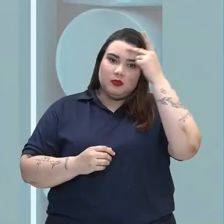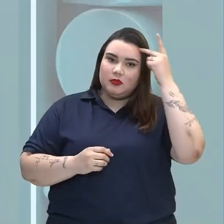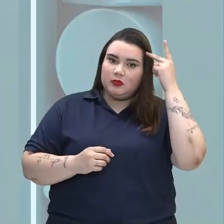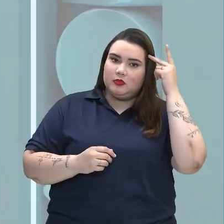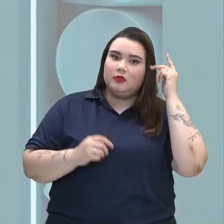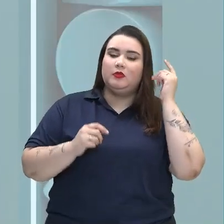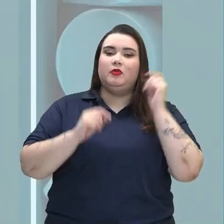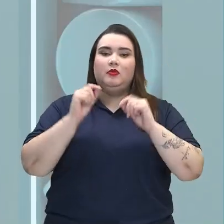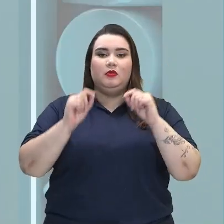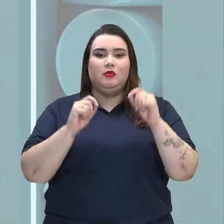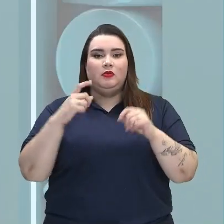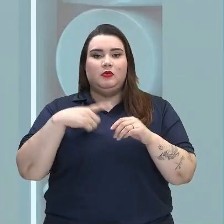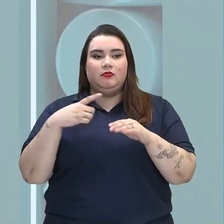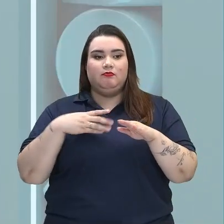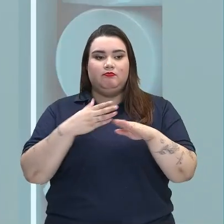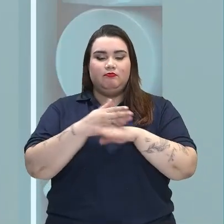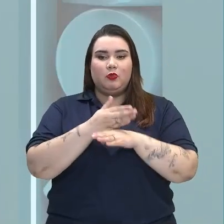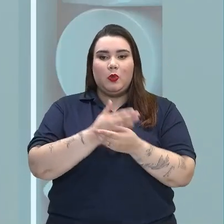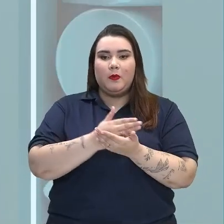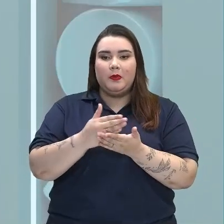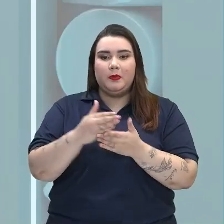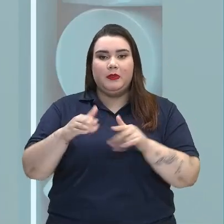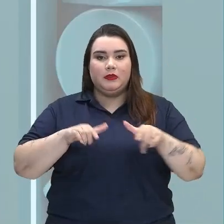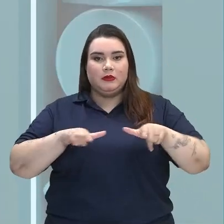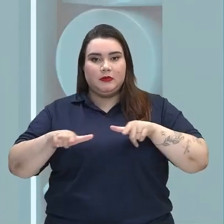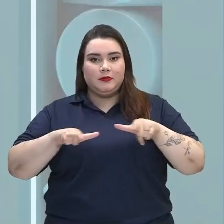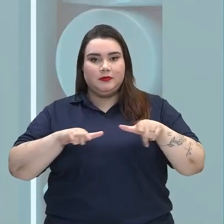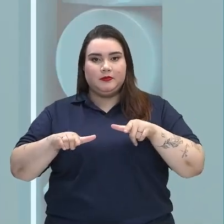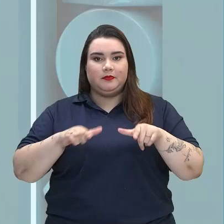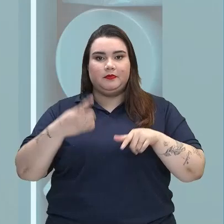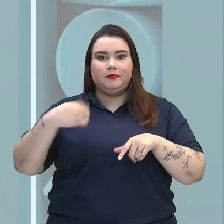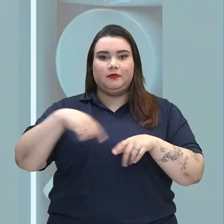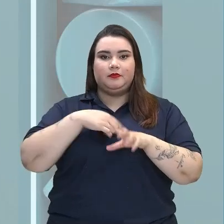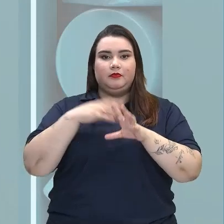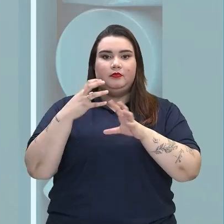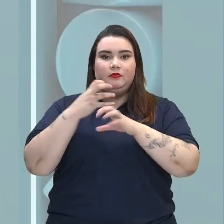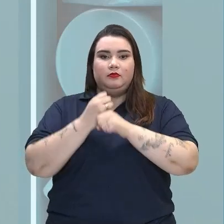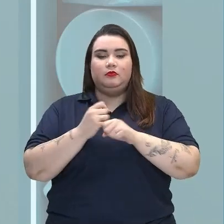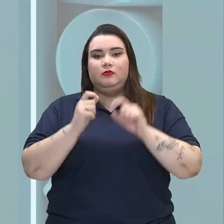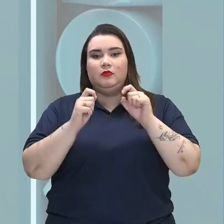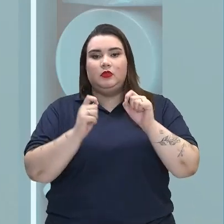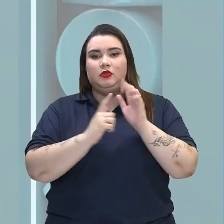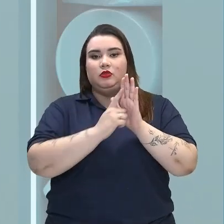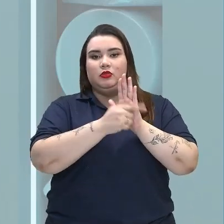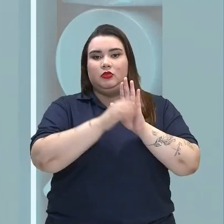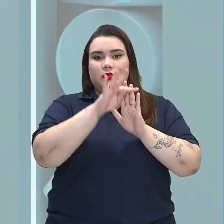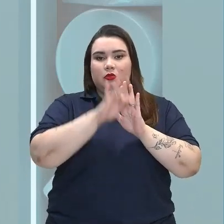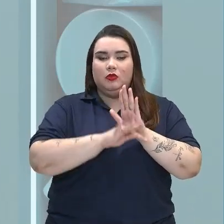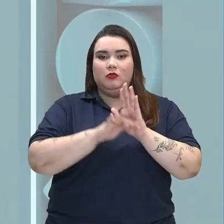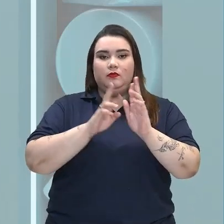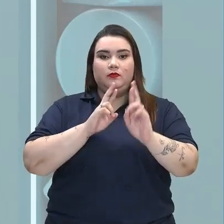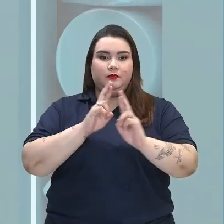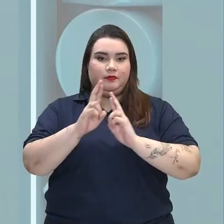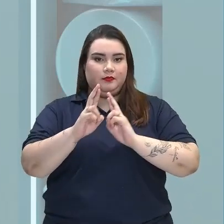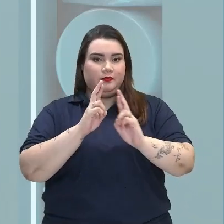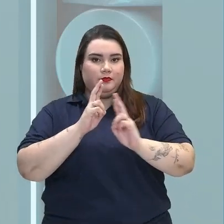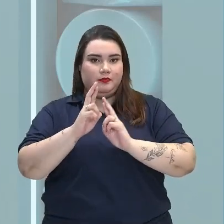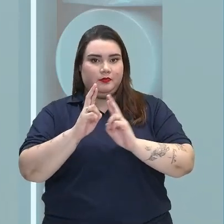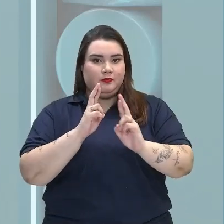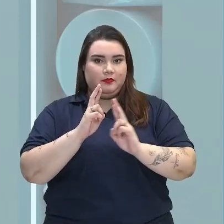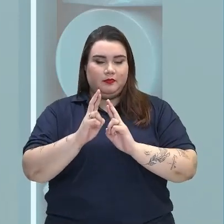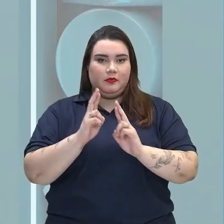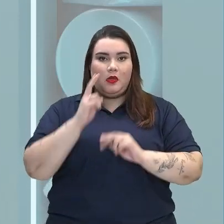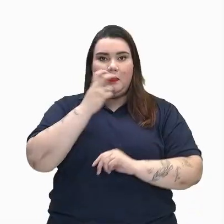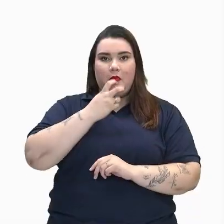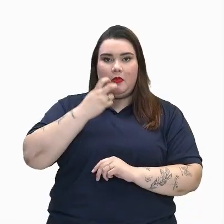quando entram no mercado de trabalho. Vamos revisar aqui então o gênero textual entrevista e entrevista